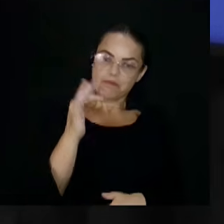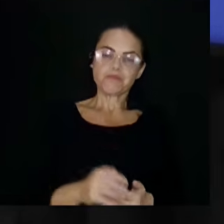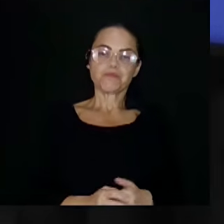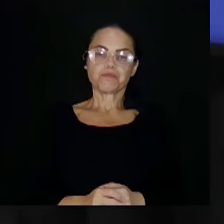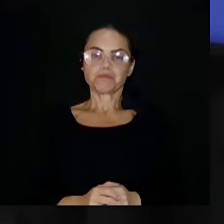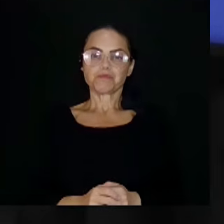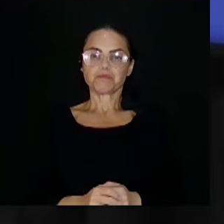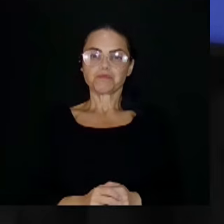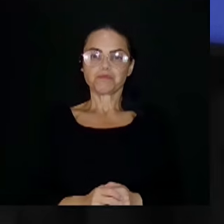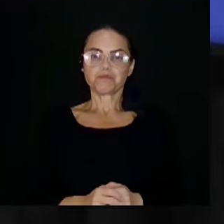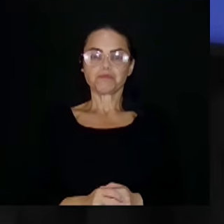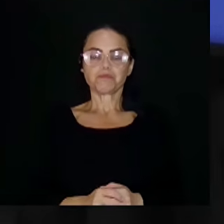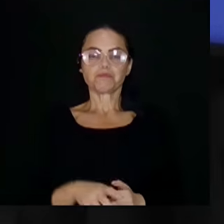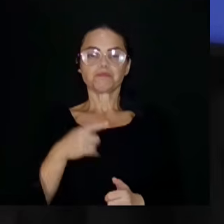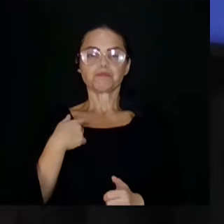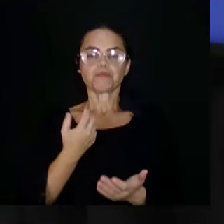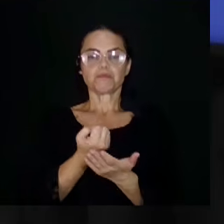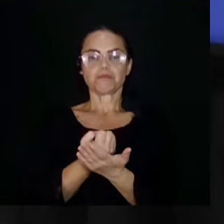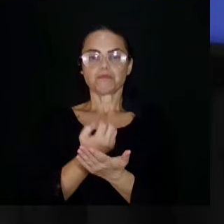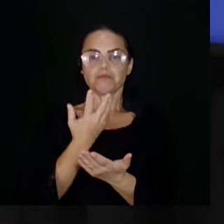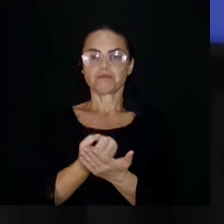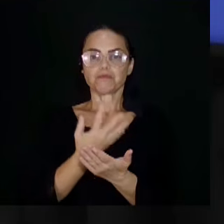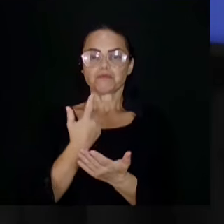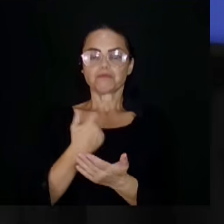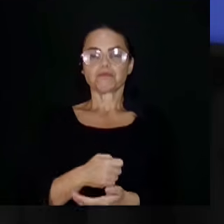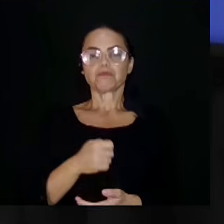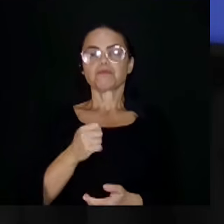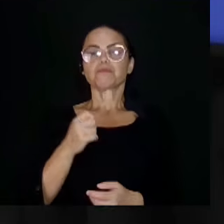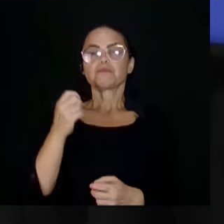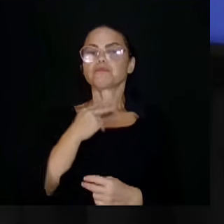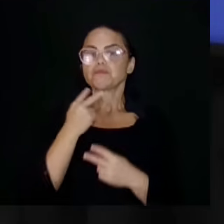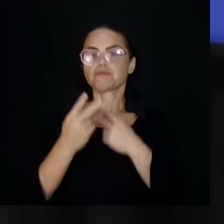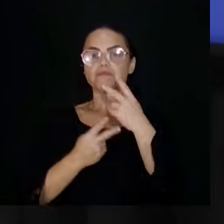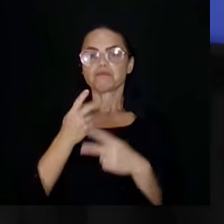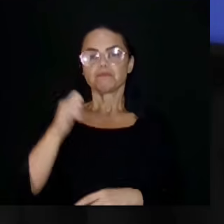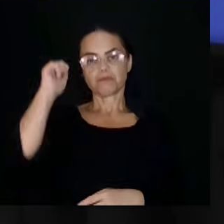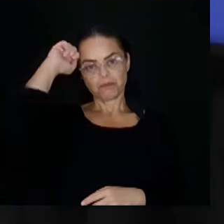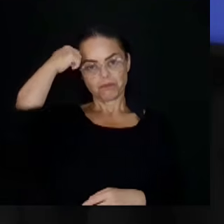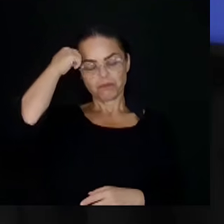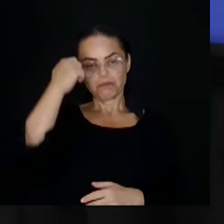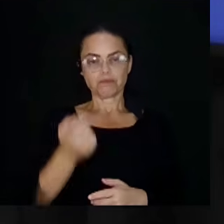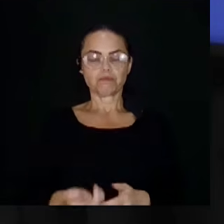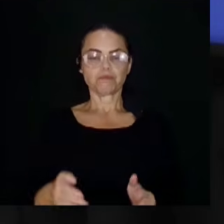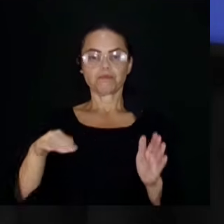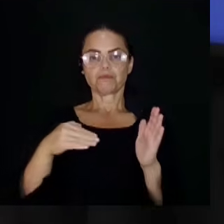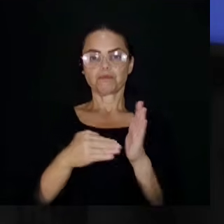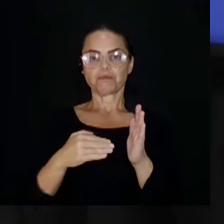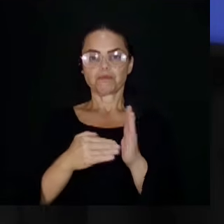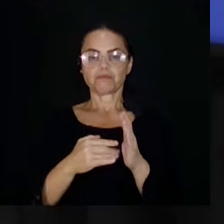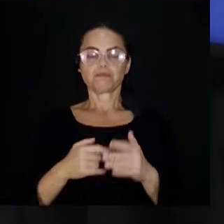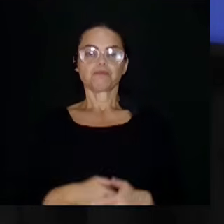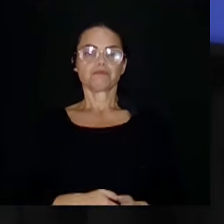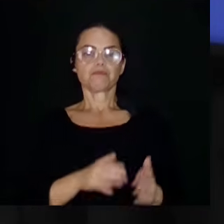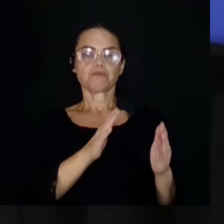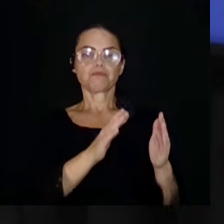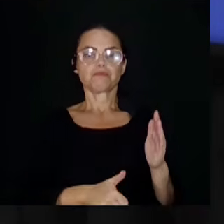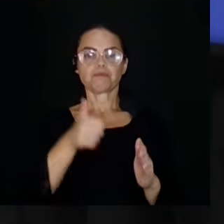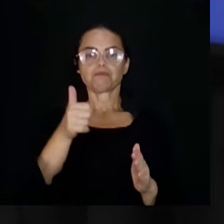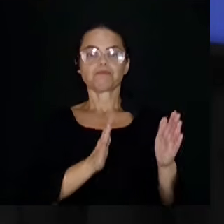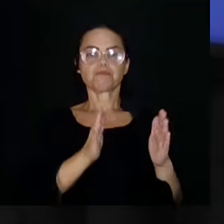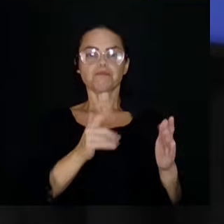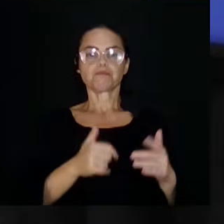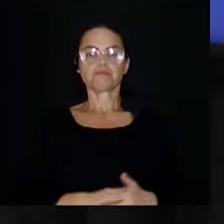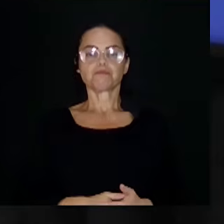O podcast Vozes Negras de Campinas chega ao seu último episódio da primeira temporada, com a força de